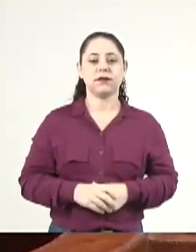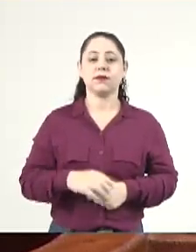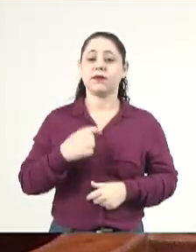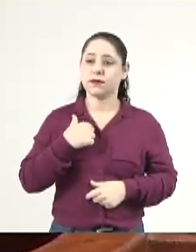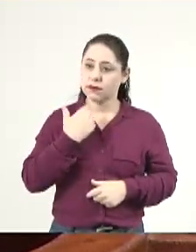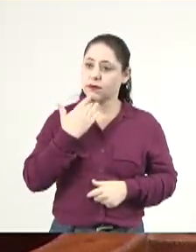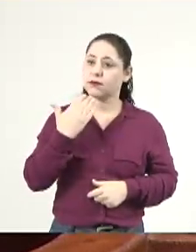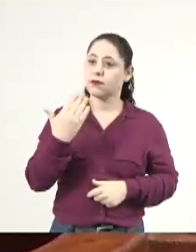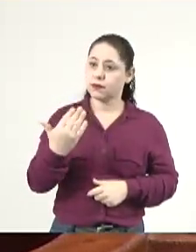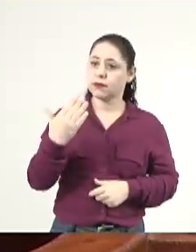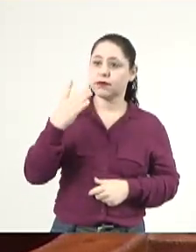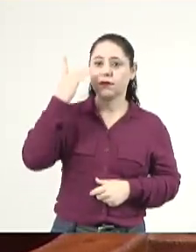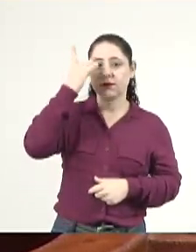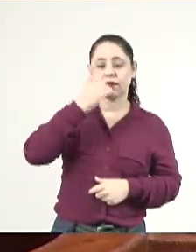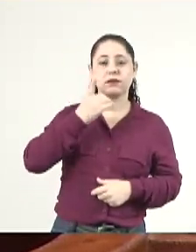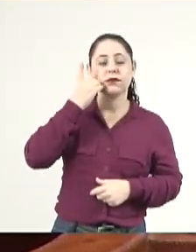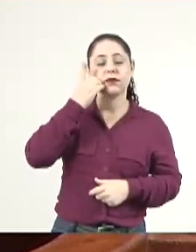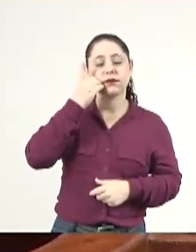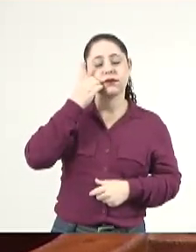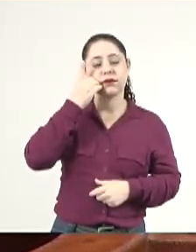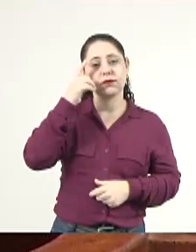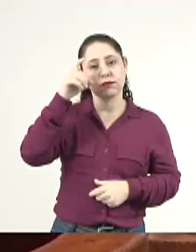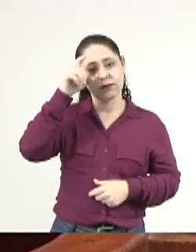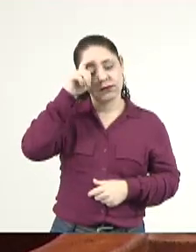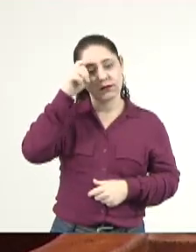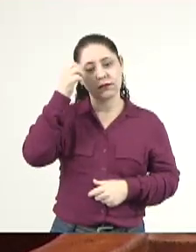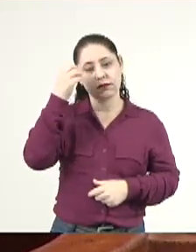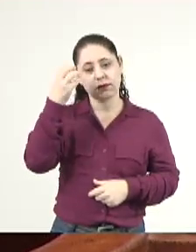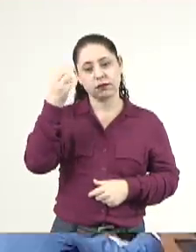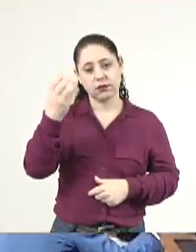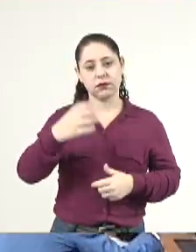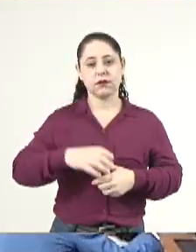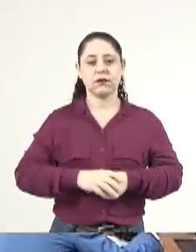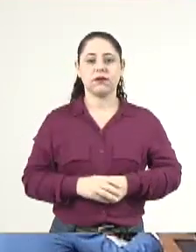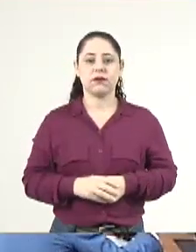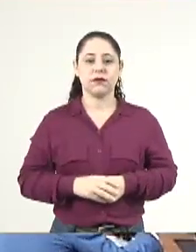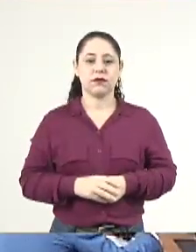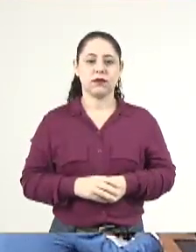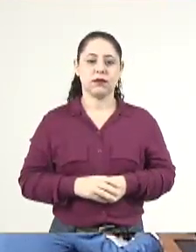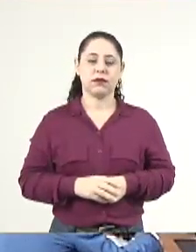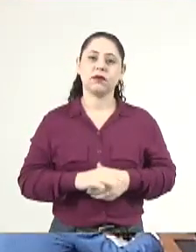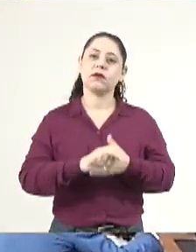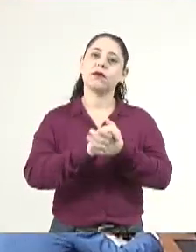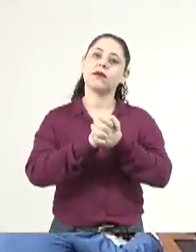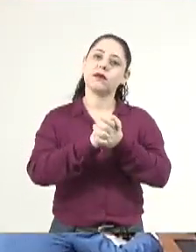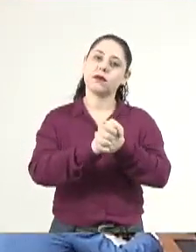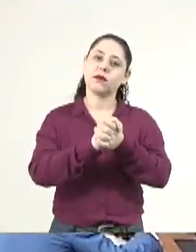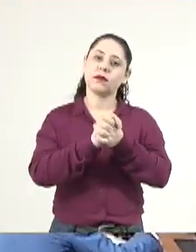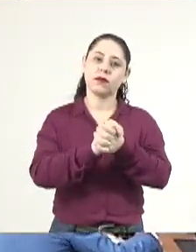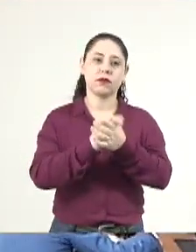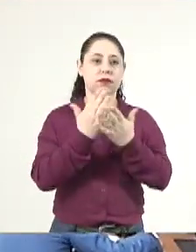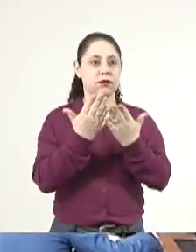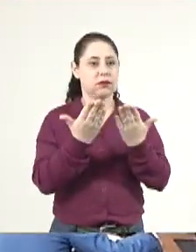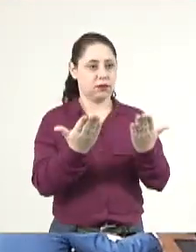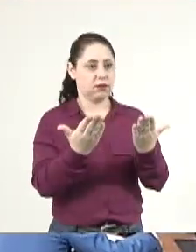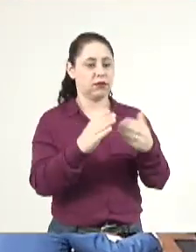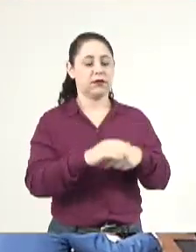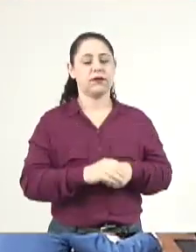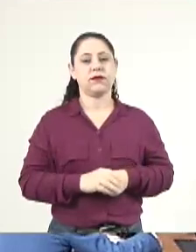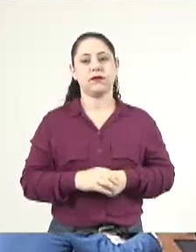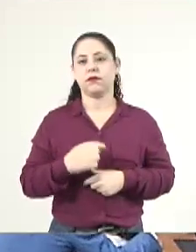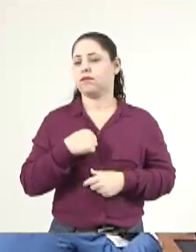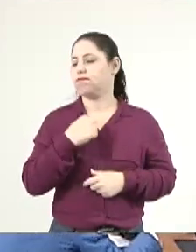conceder uma parte ao meu amigo deputado Pedrocian. Cumprimentando Vossa Excelência, eu